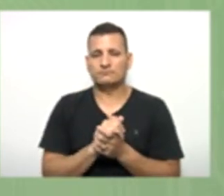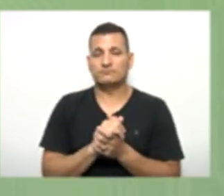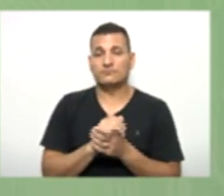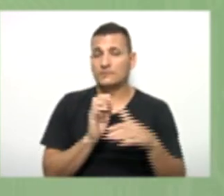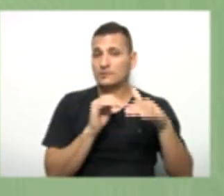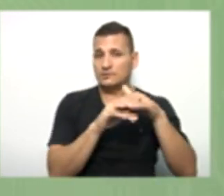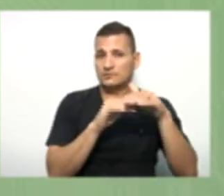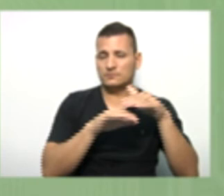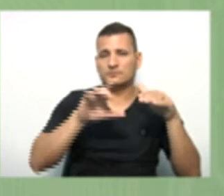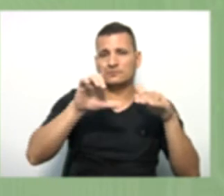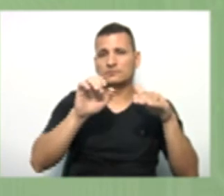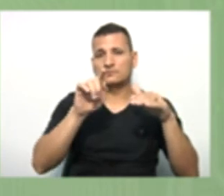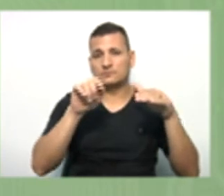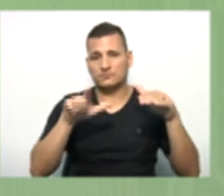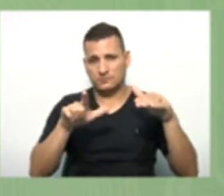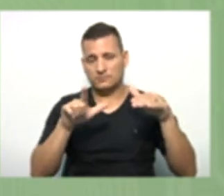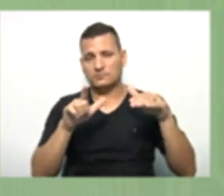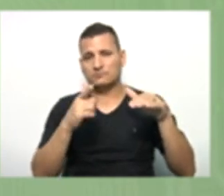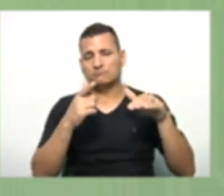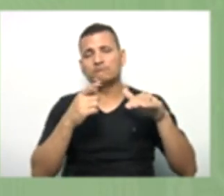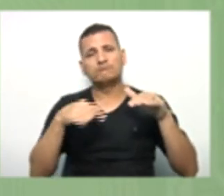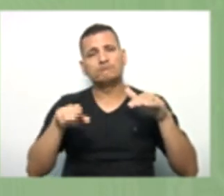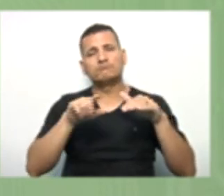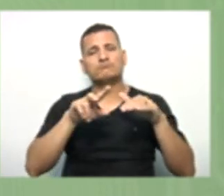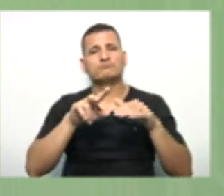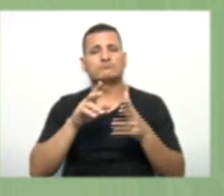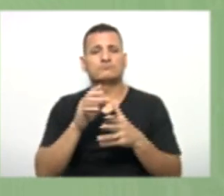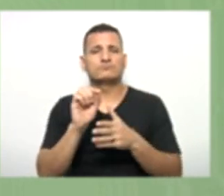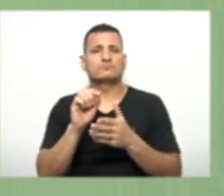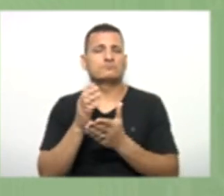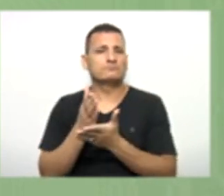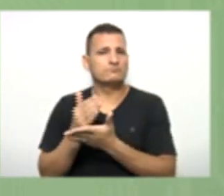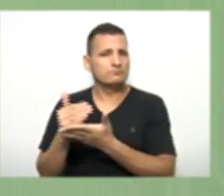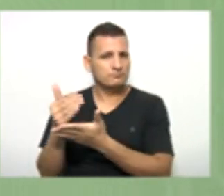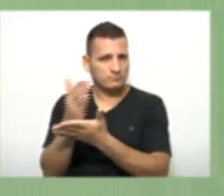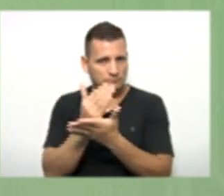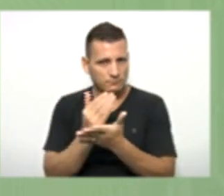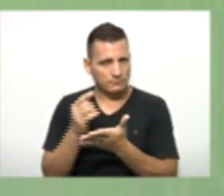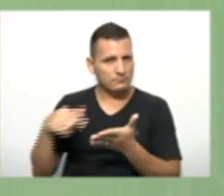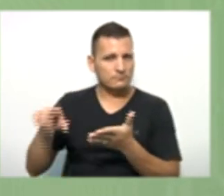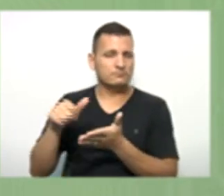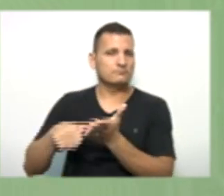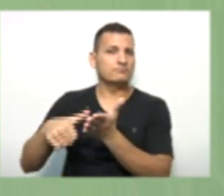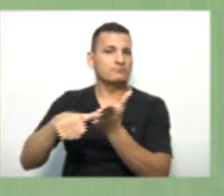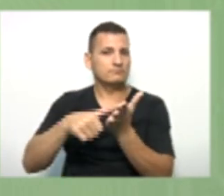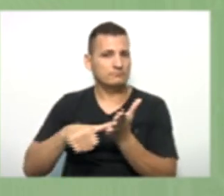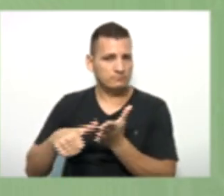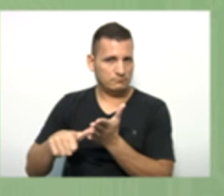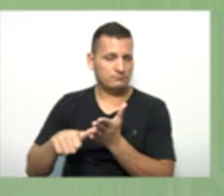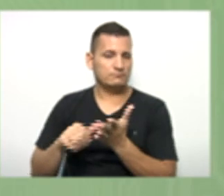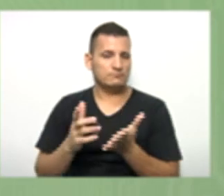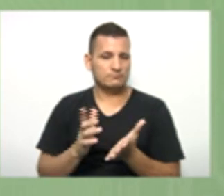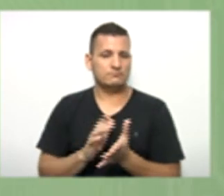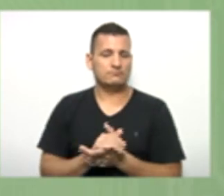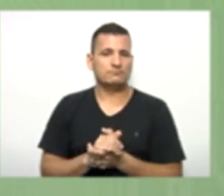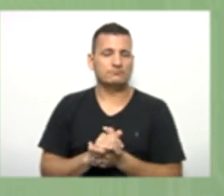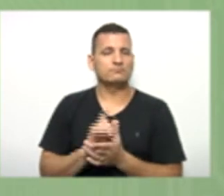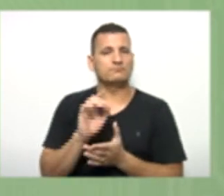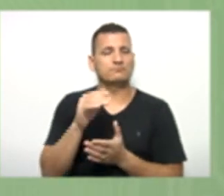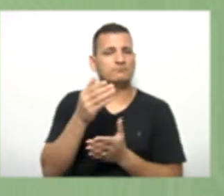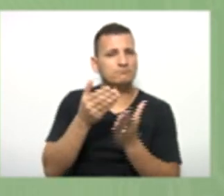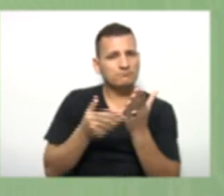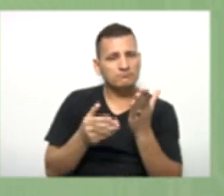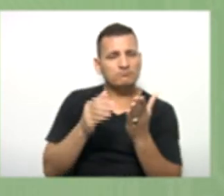reserva legal, elas serão rateadas pelos associados, tá certo? Então perdas é ato